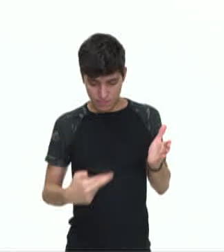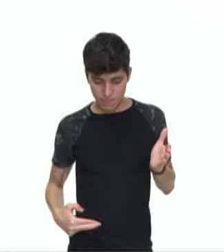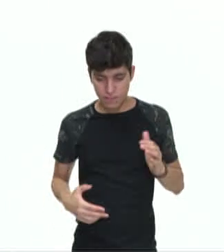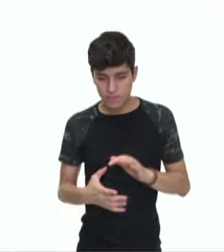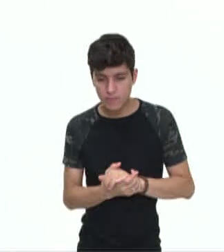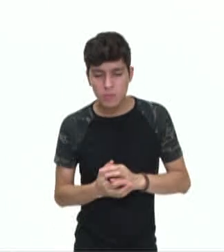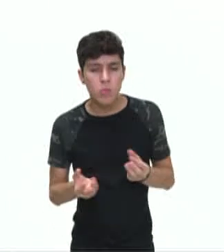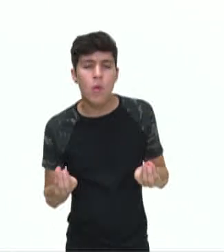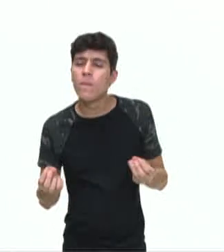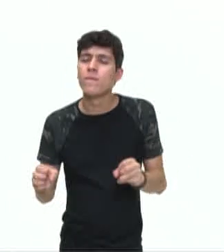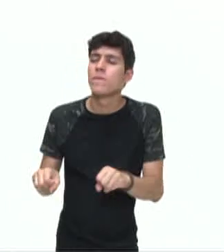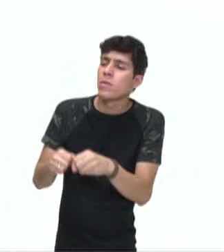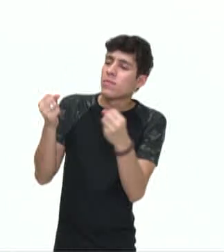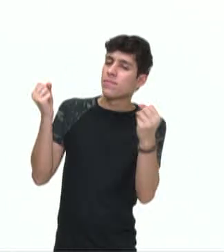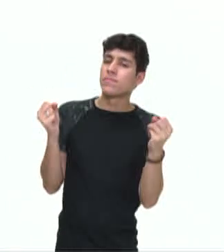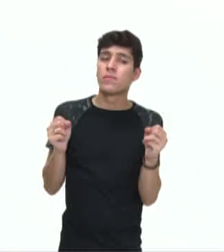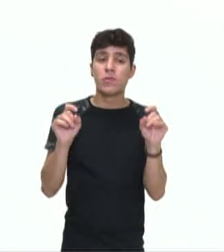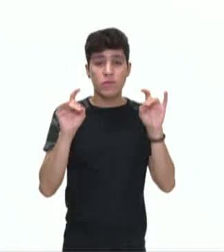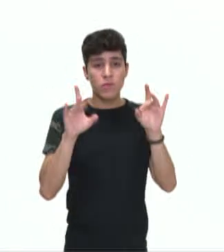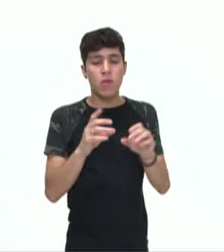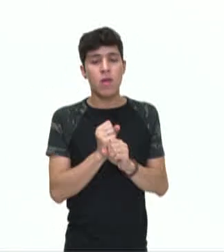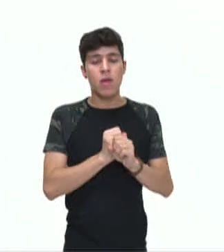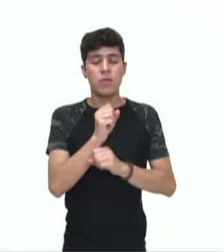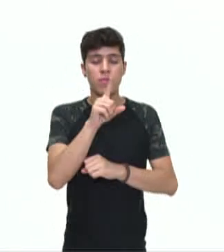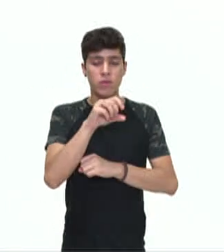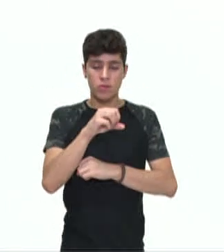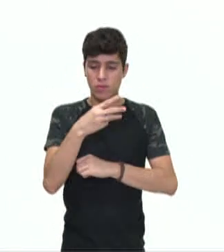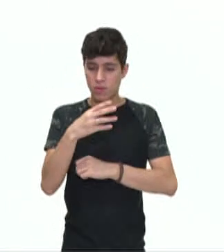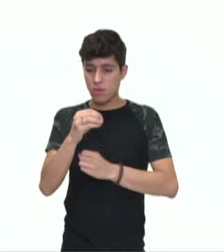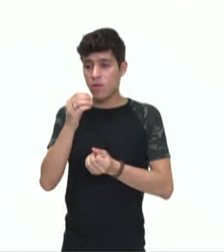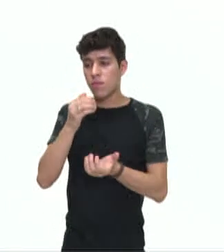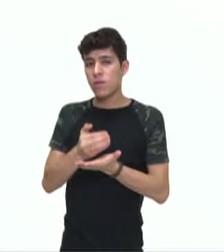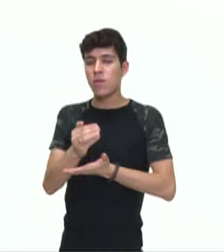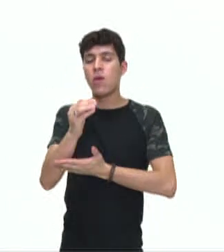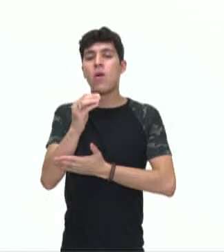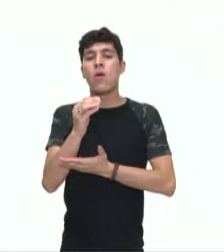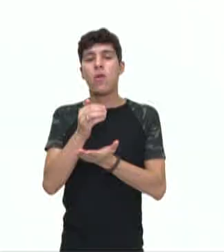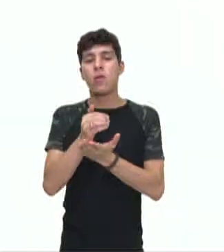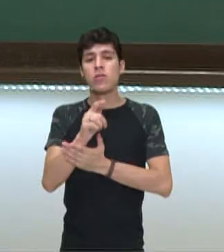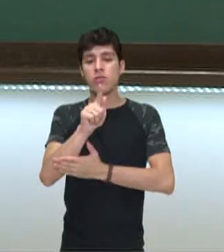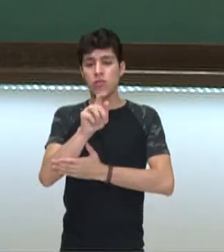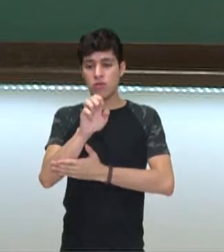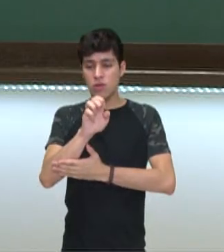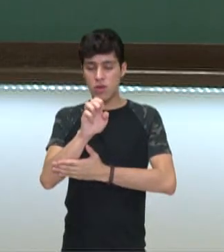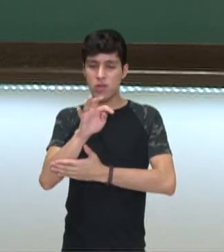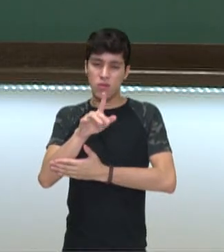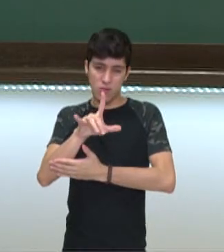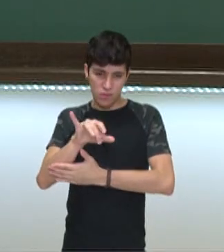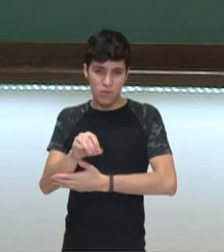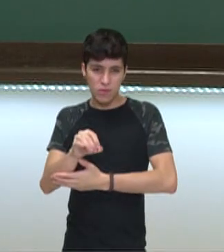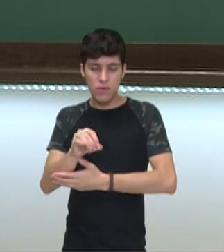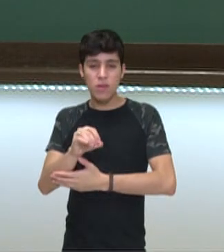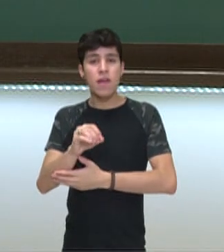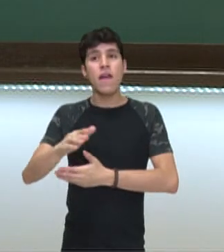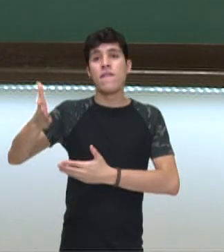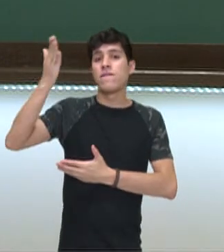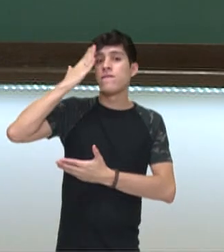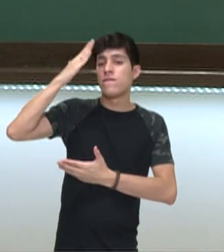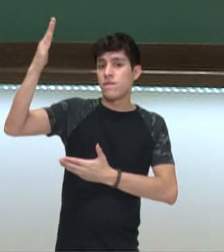foi rompida na eleição de 1930, que marcou a chegada de Getúlio Vargas ao poder, a famosa Revolução